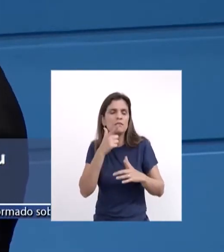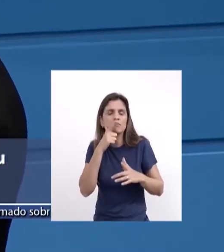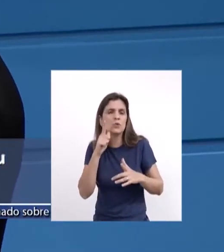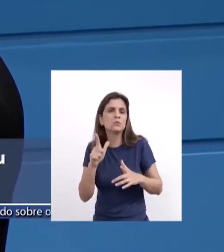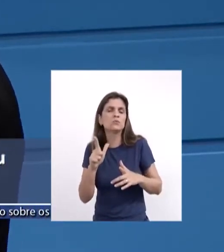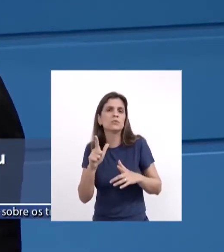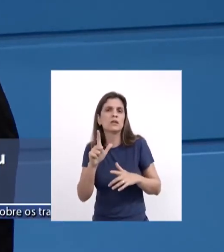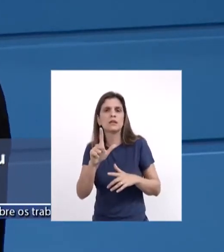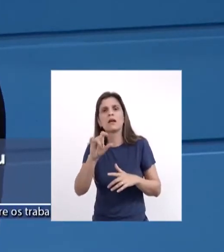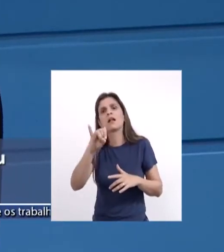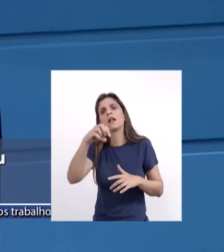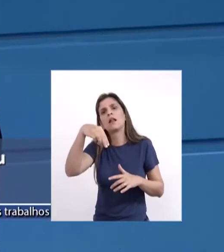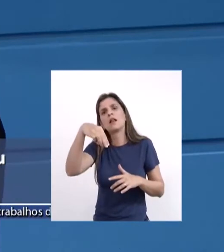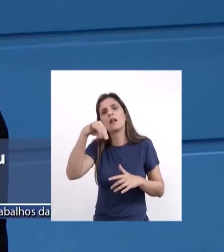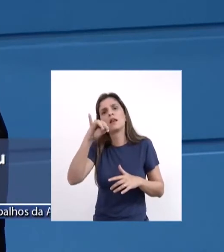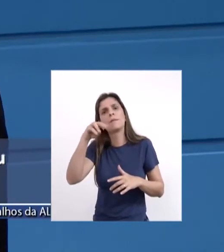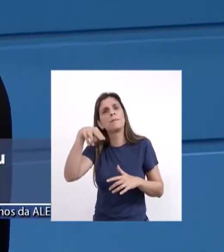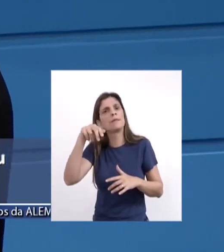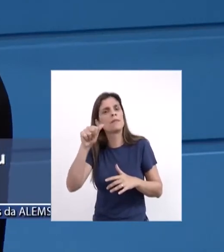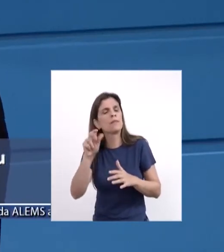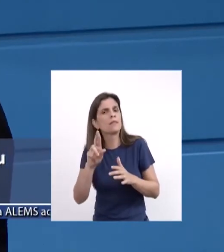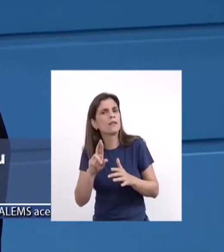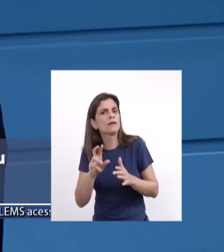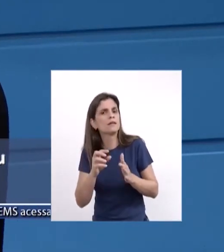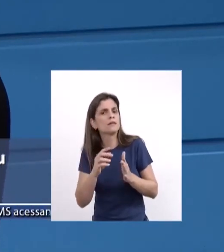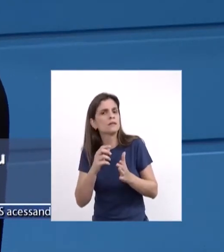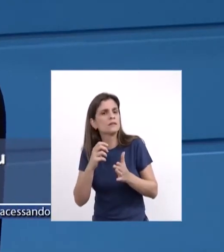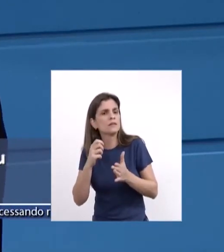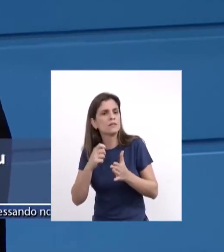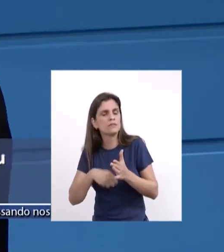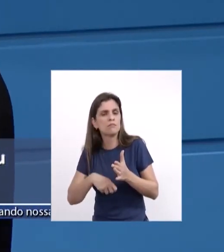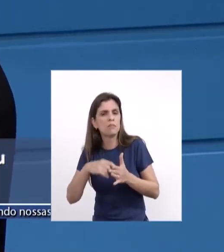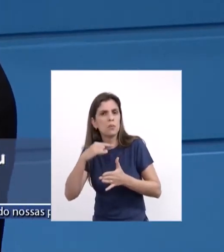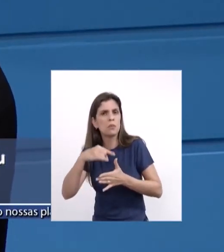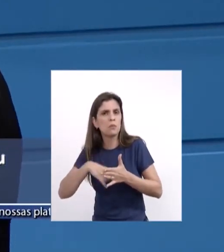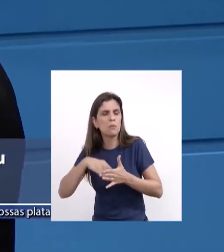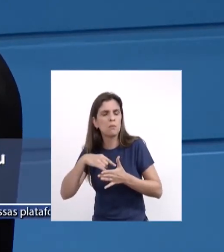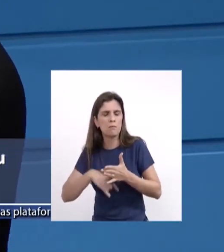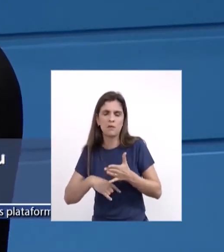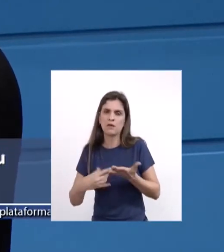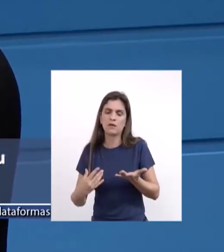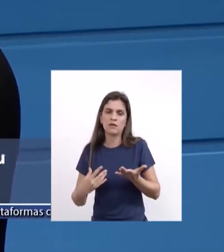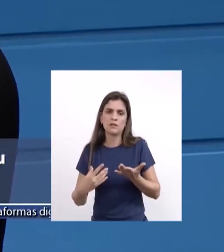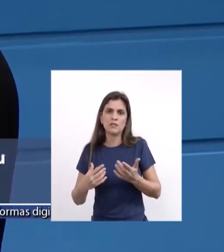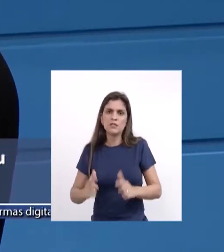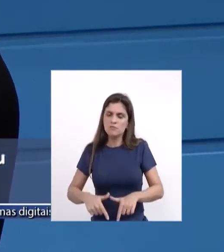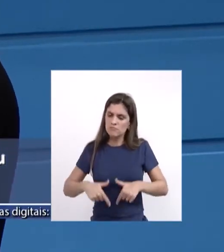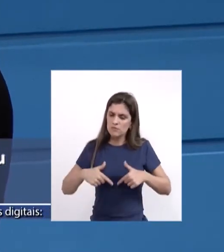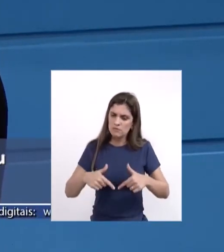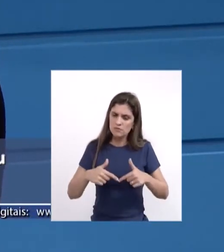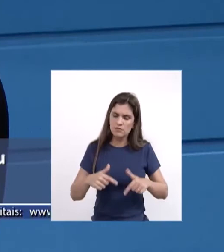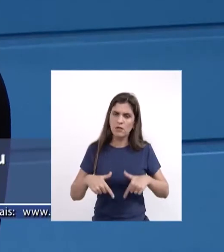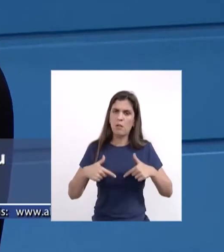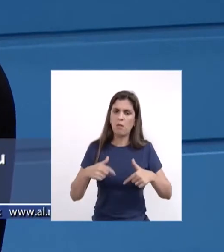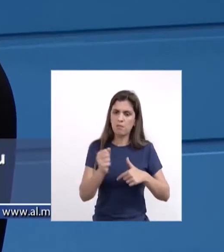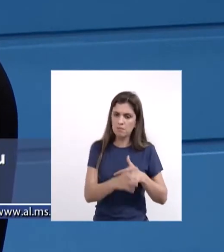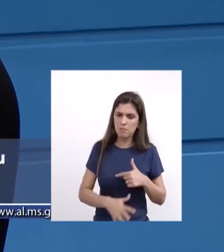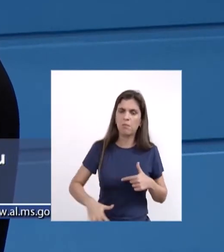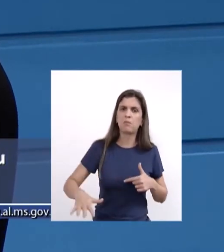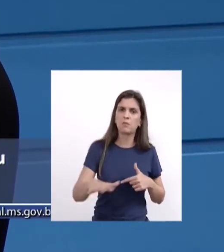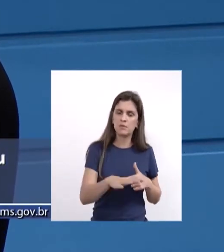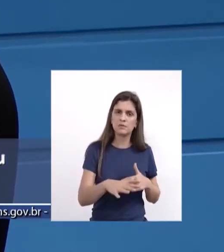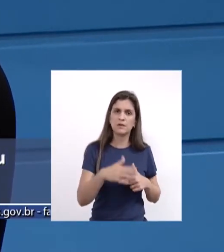de todo o trabalho dessa casa, depois de toda a luta de audiência pública, de intervenção, que se chega a